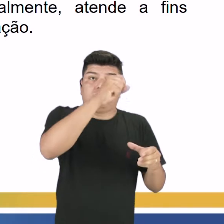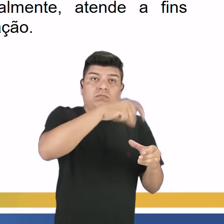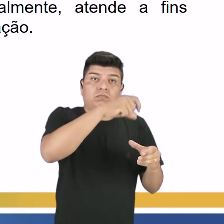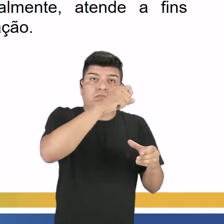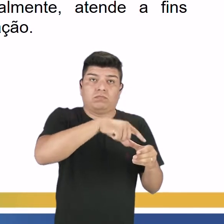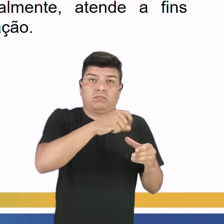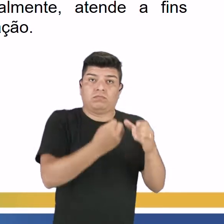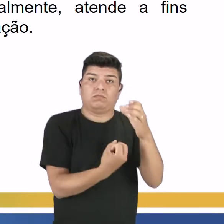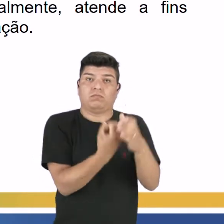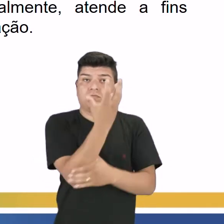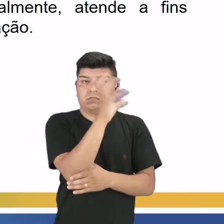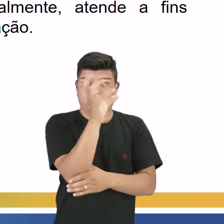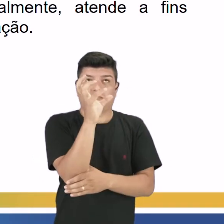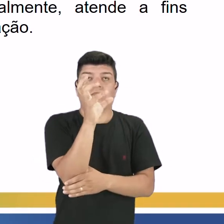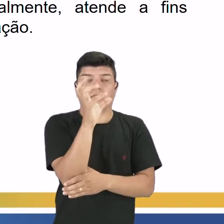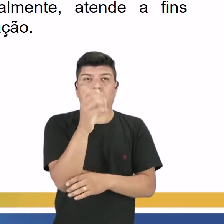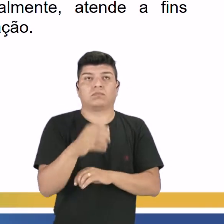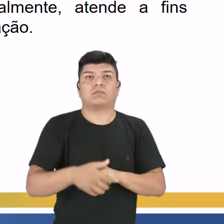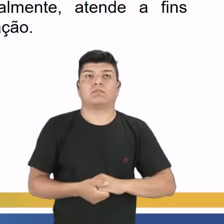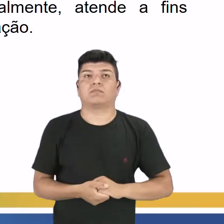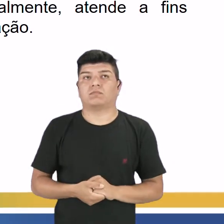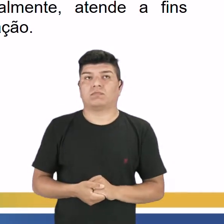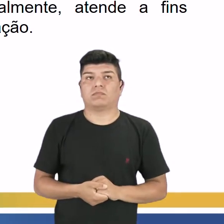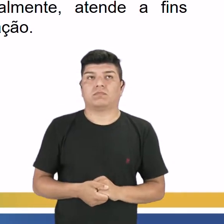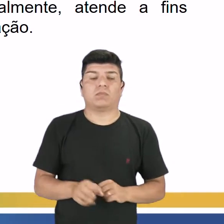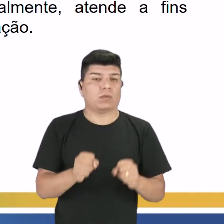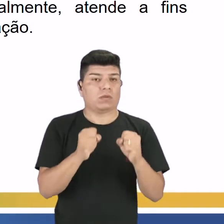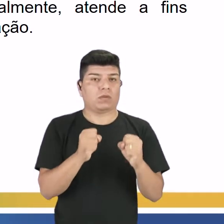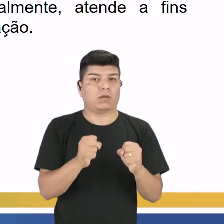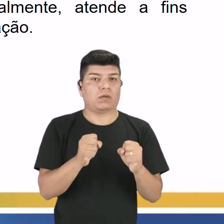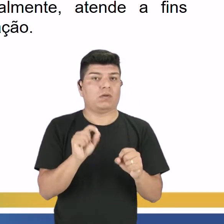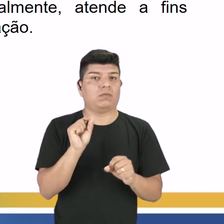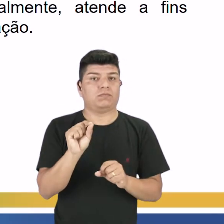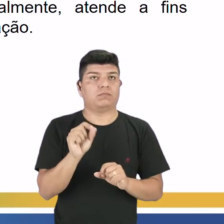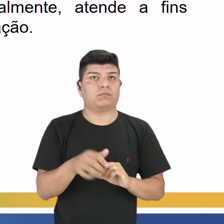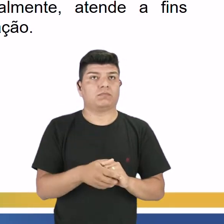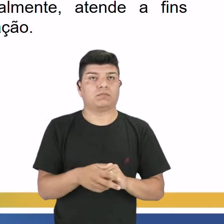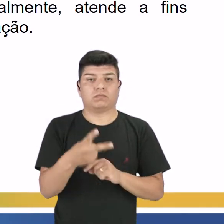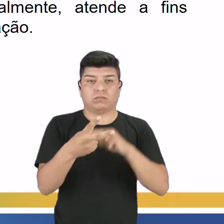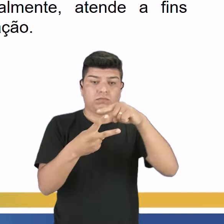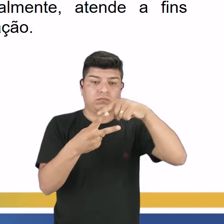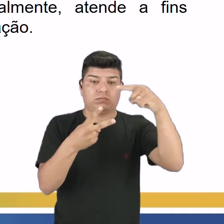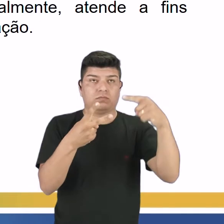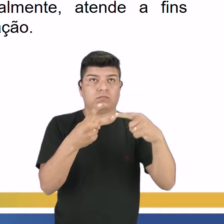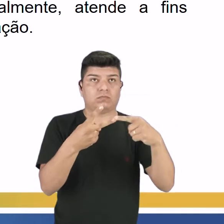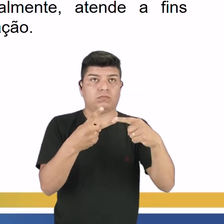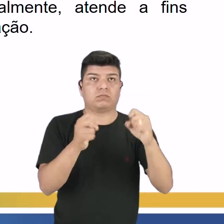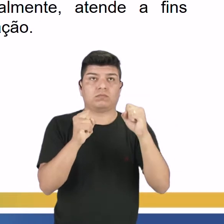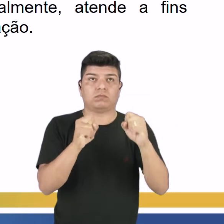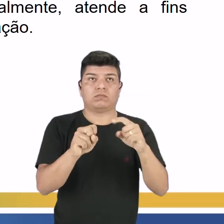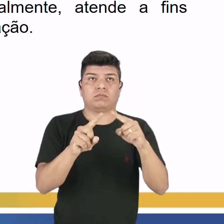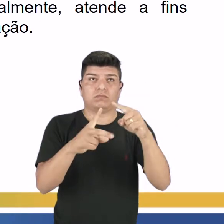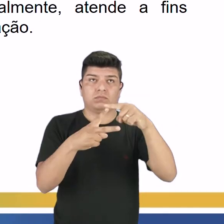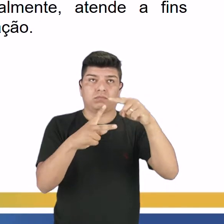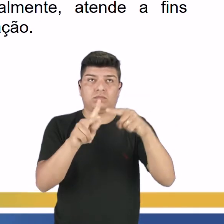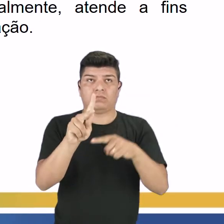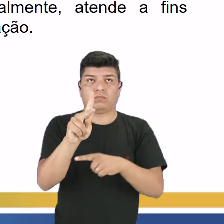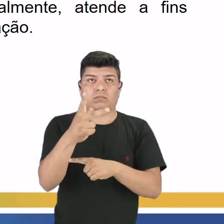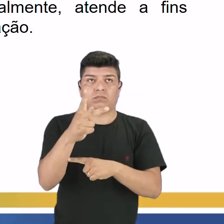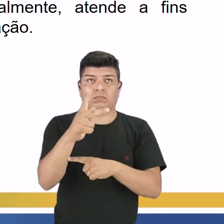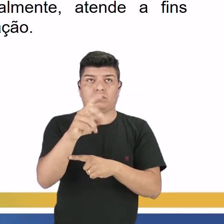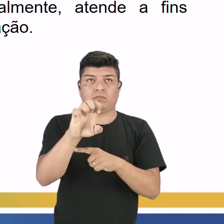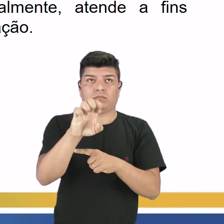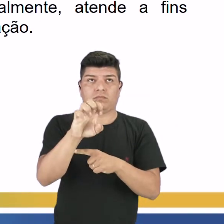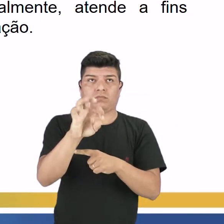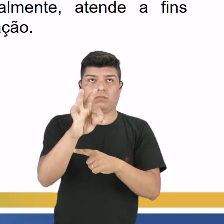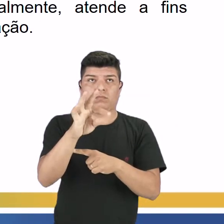Reposição florestal. A reposição florestal, ela pode ser de dois tipos. Ela pode ser heterogênea